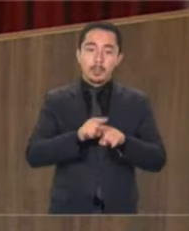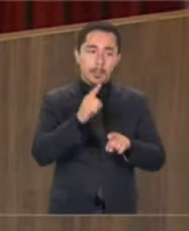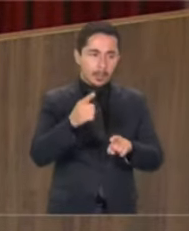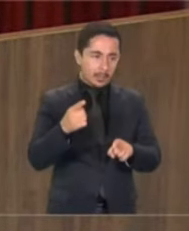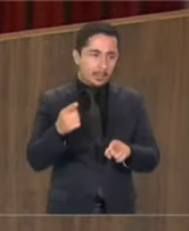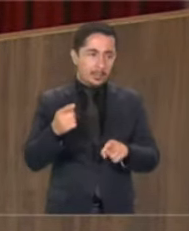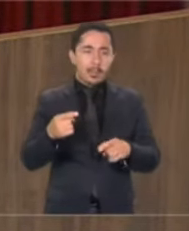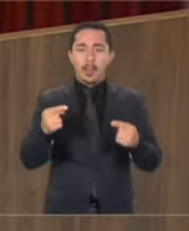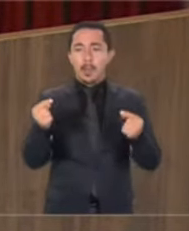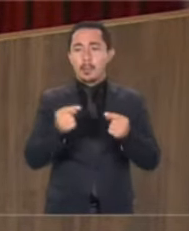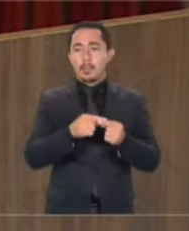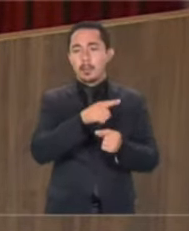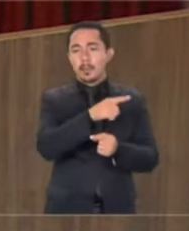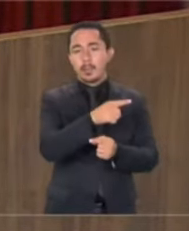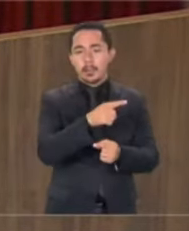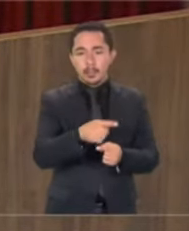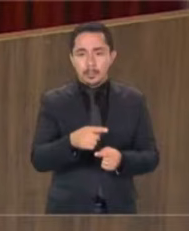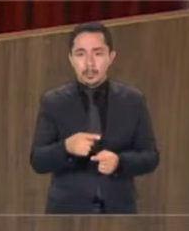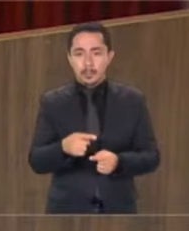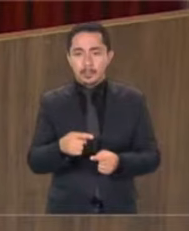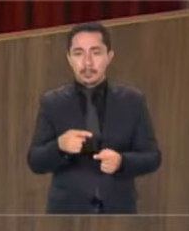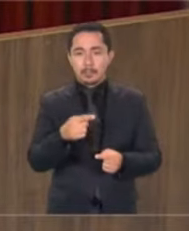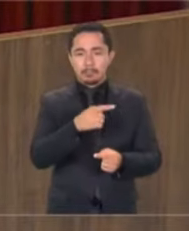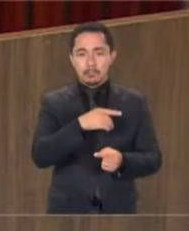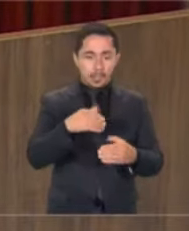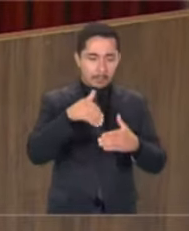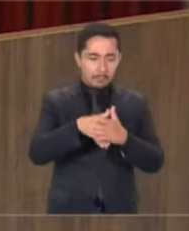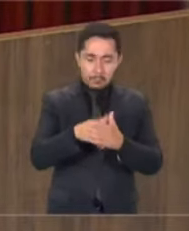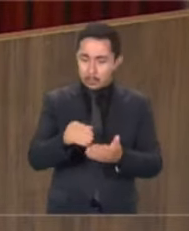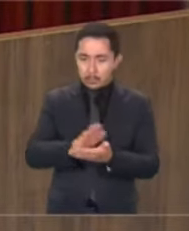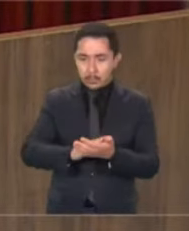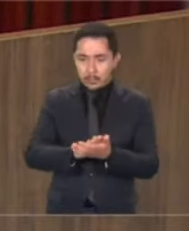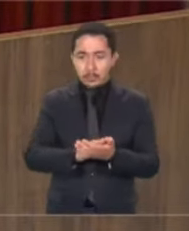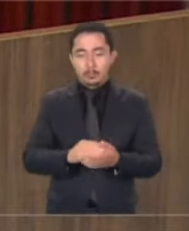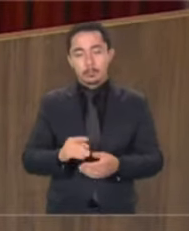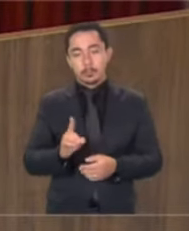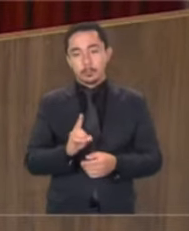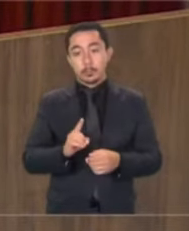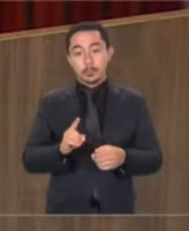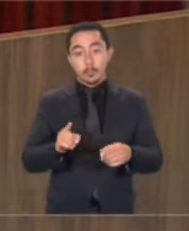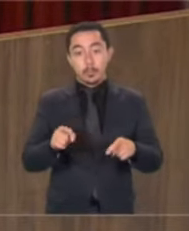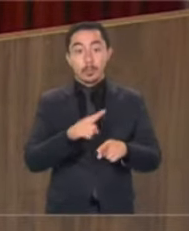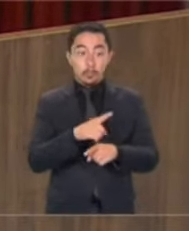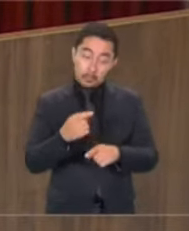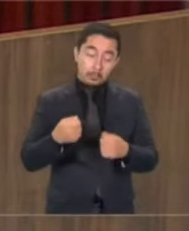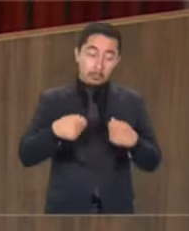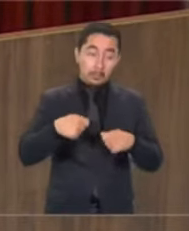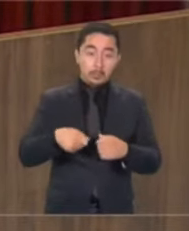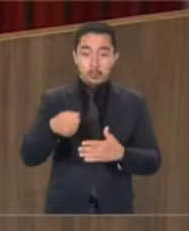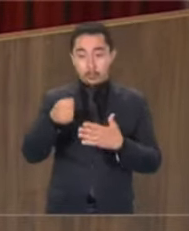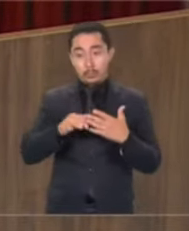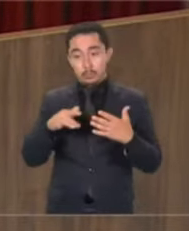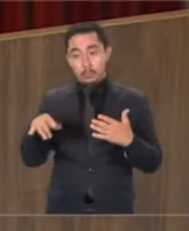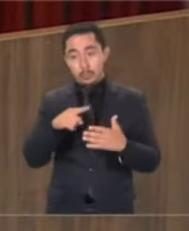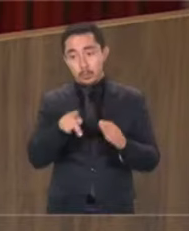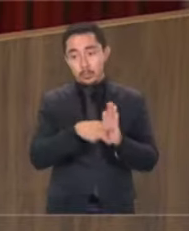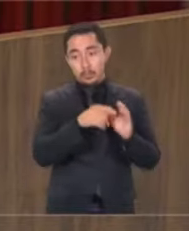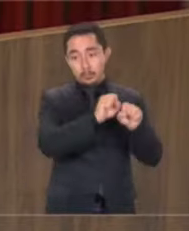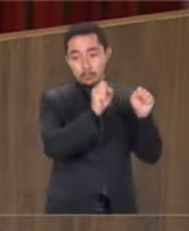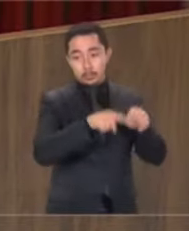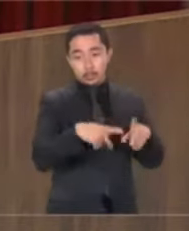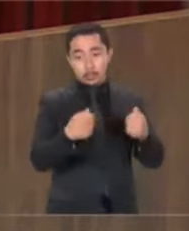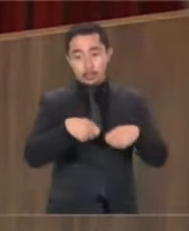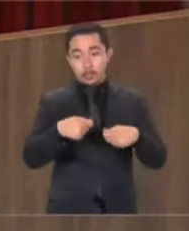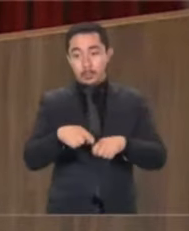que efetivamente ocorreu na hipótese. É imprescindível, aqui cito jurisprudência da Corte, é imprescindível a presença de elementos probatórios